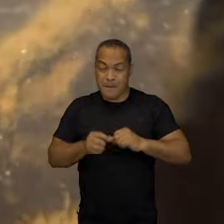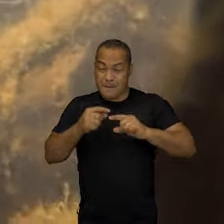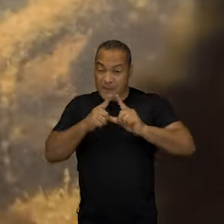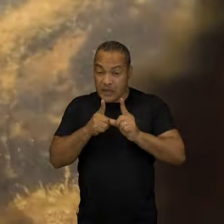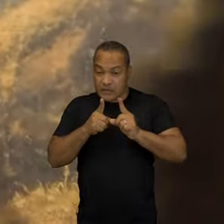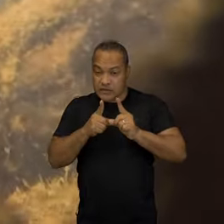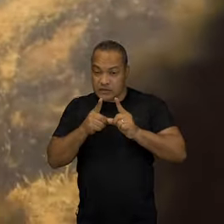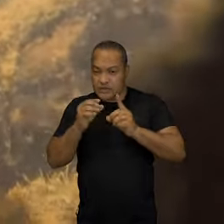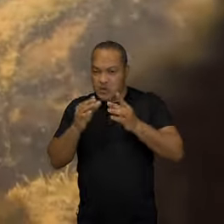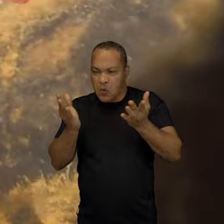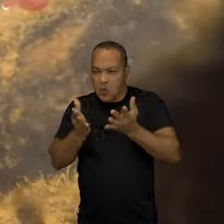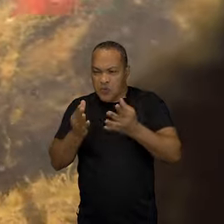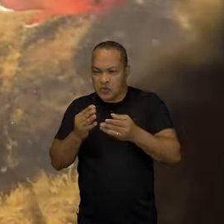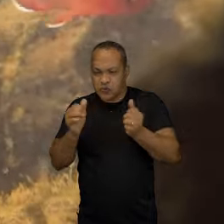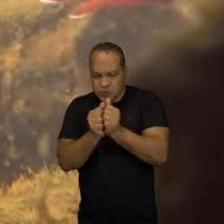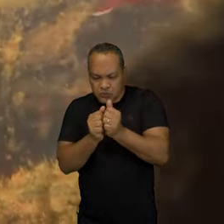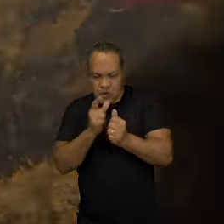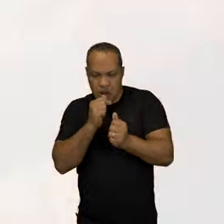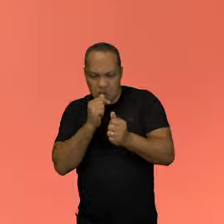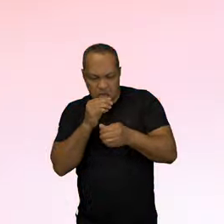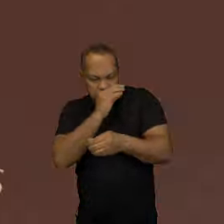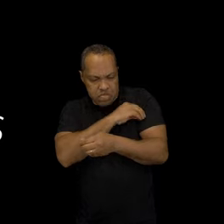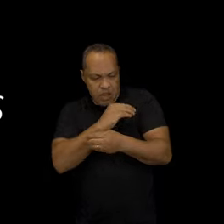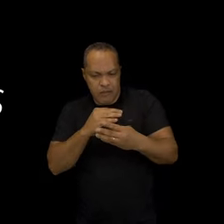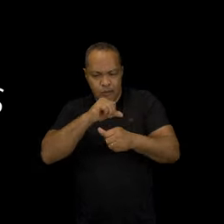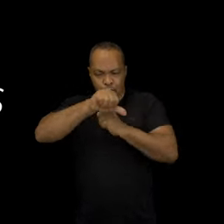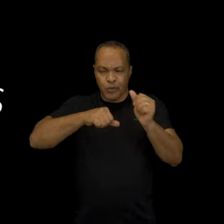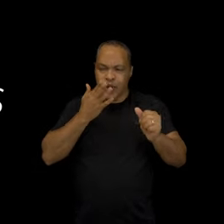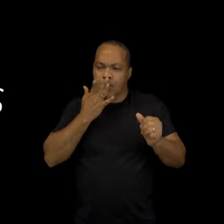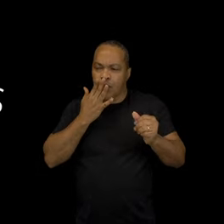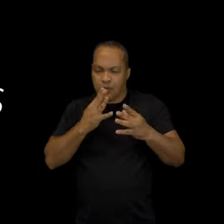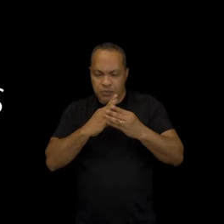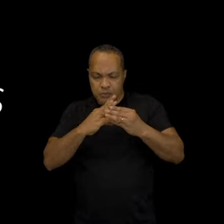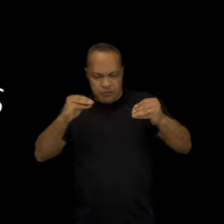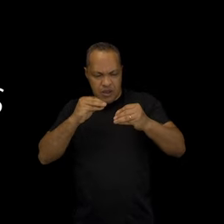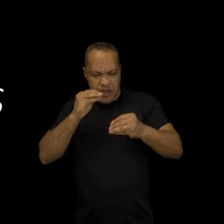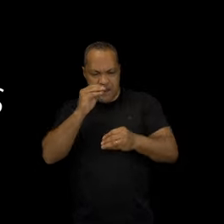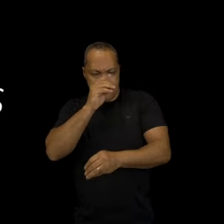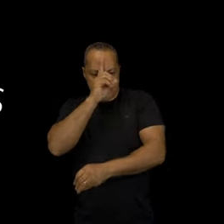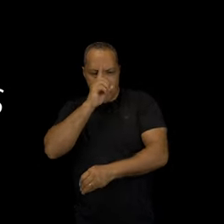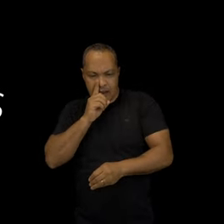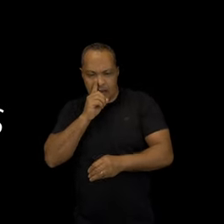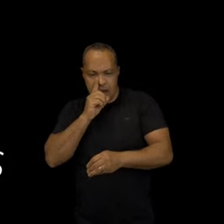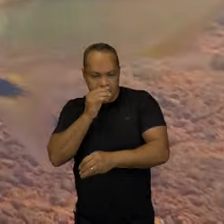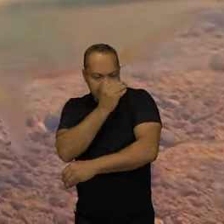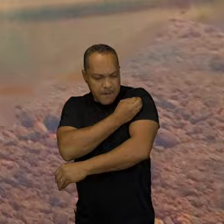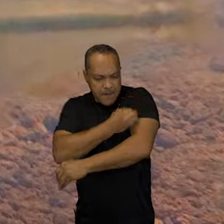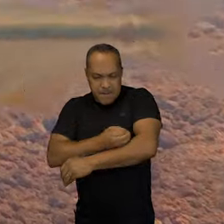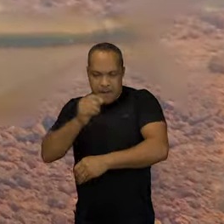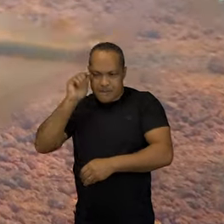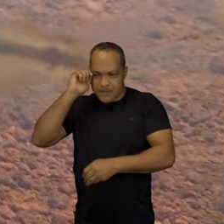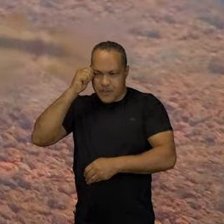Mas após a conservação em álcool, apresenta apenas uma coloração de fundo amarela e pigmentos pretos.